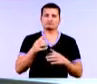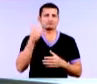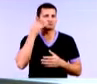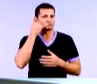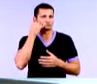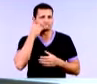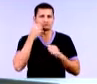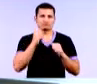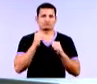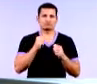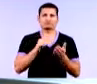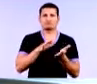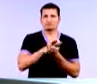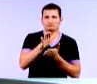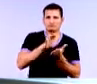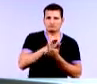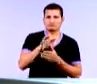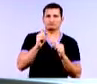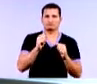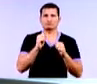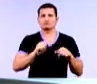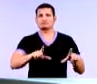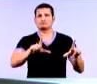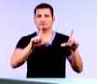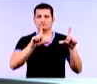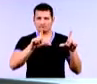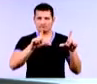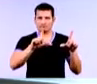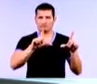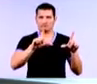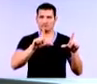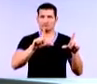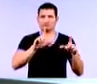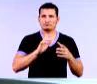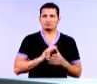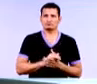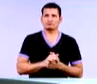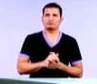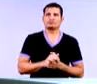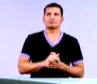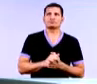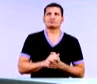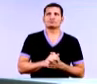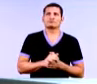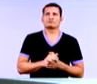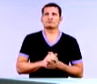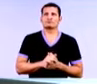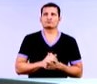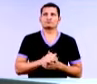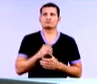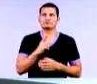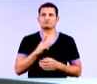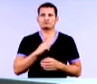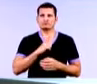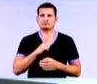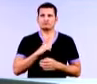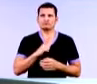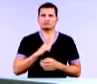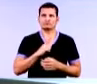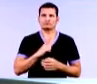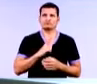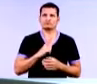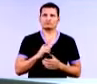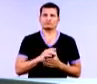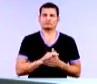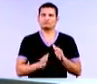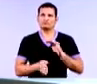ser impressora, pode ser uma saída touchscreen, que daí você vai ter o feedback para